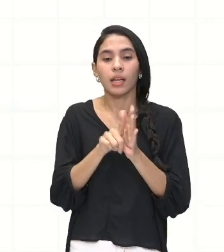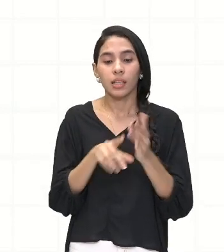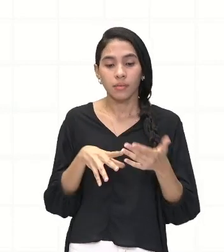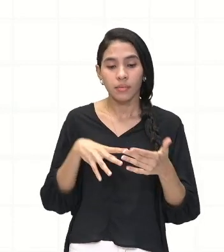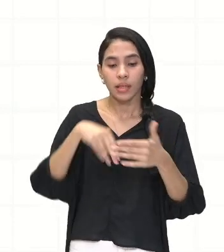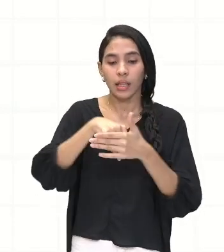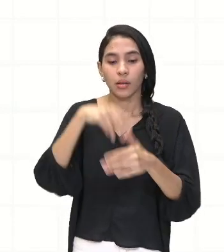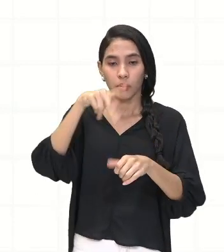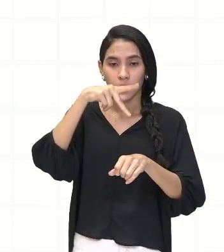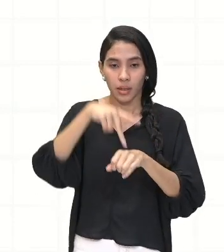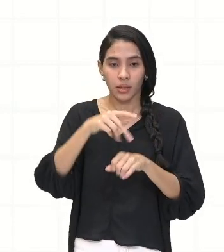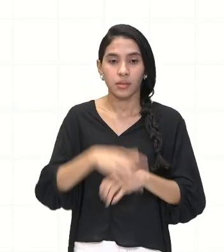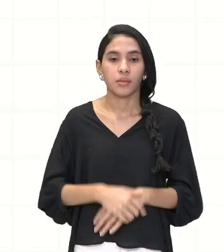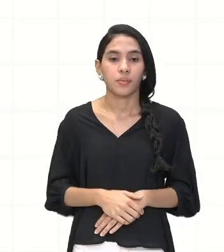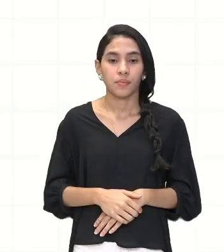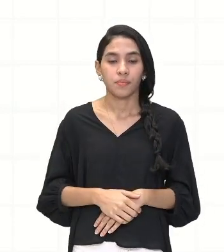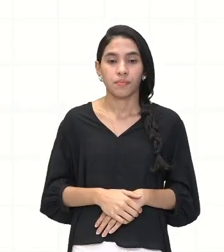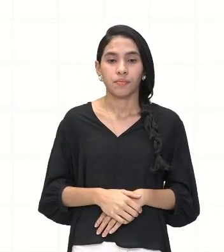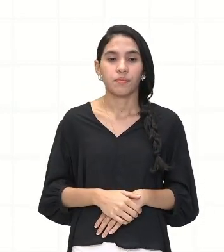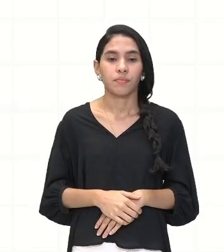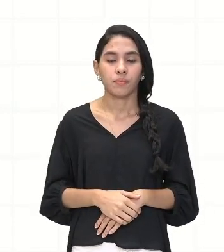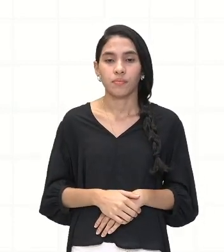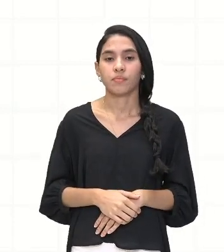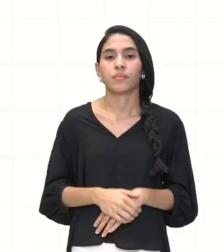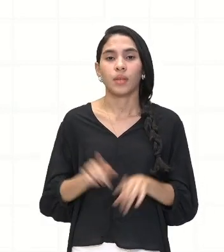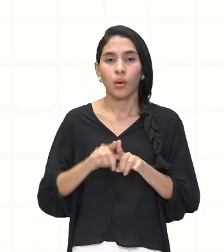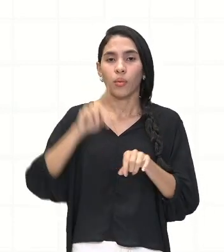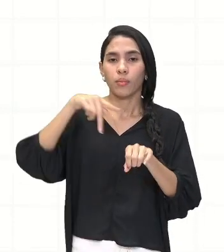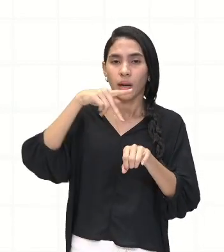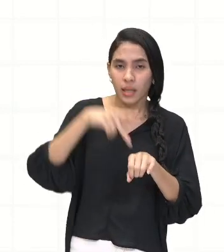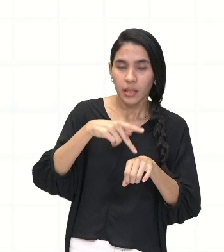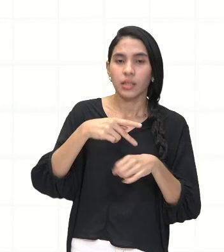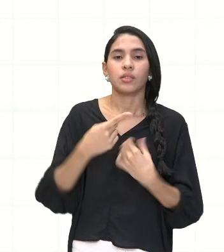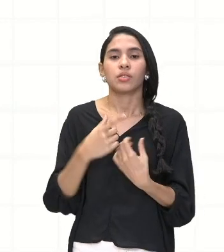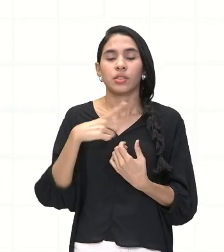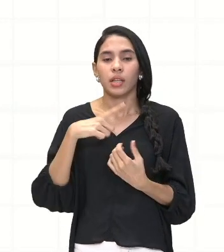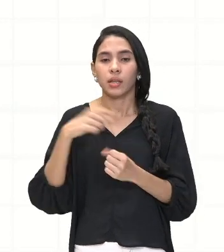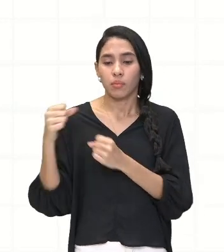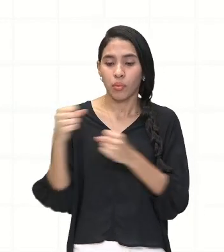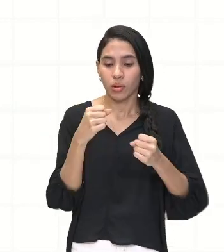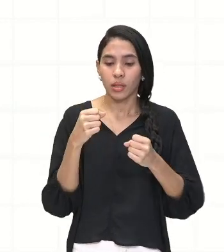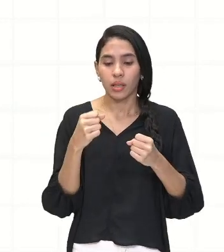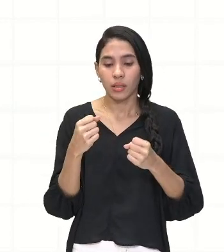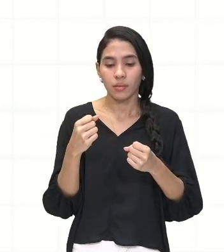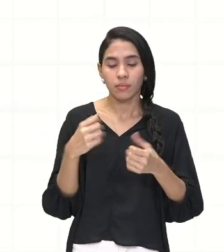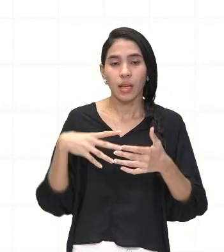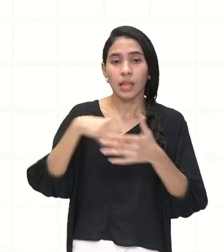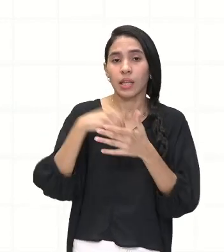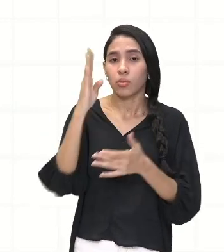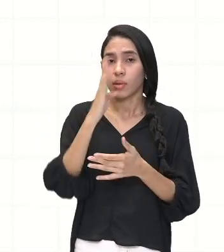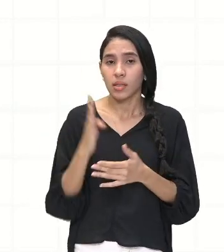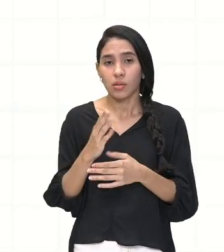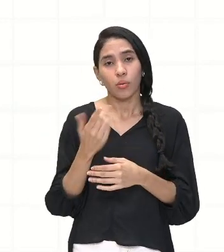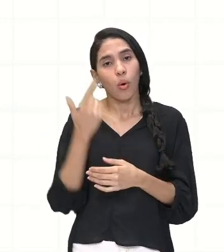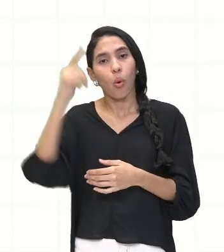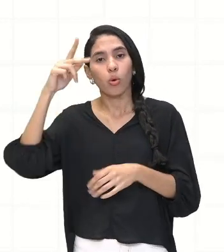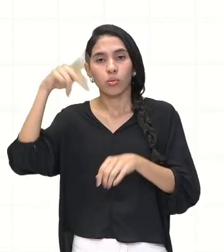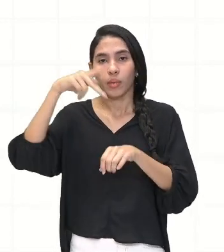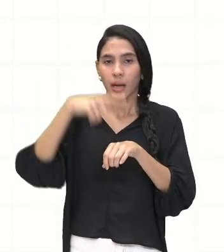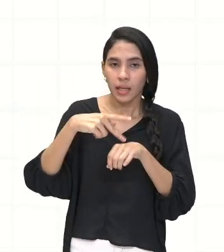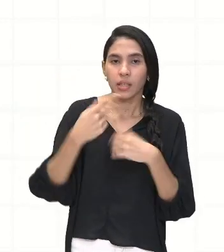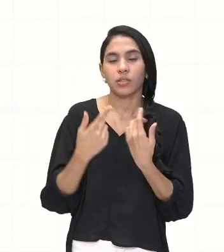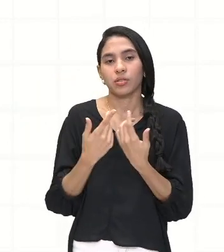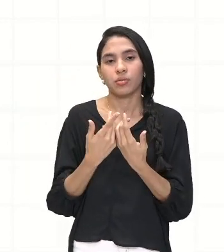fronteiras. Nenhum Estado, nenhuma nação tem poder dentro do Brasil, por exemplo. Nenhum chefe